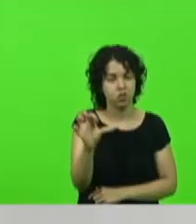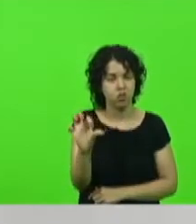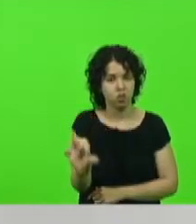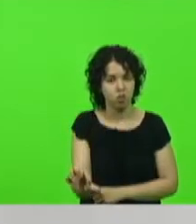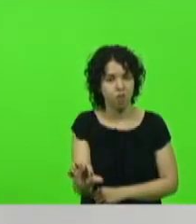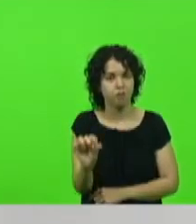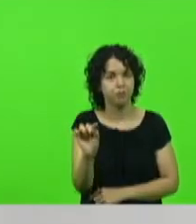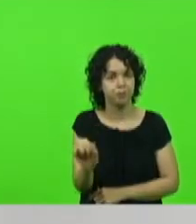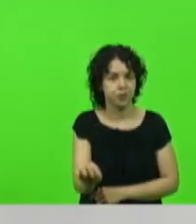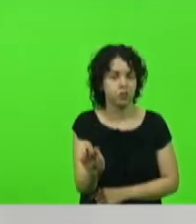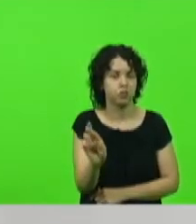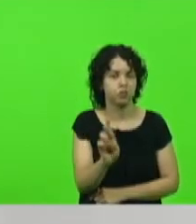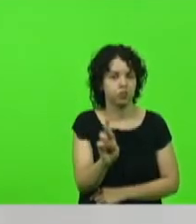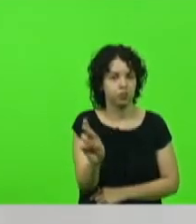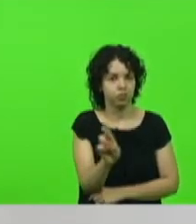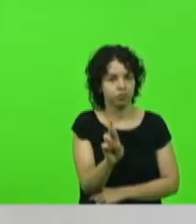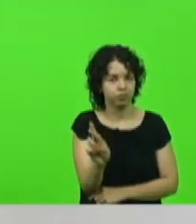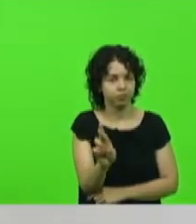R$ 369.000,